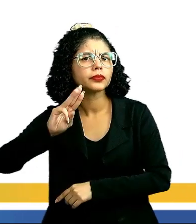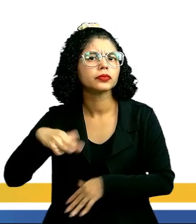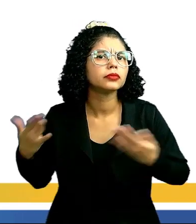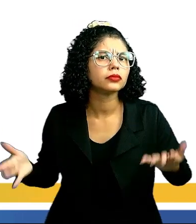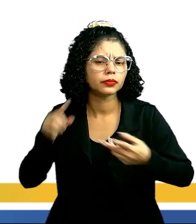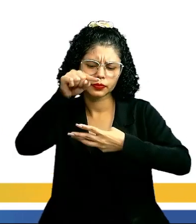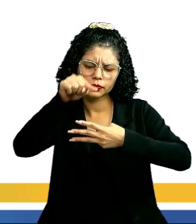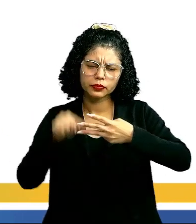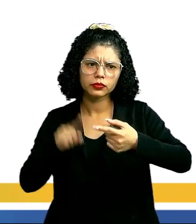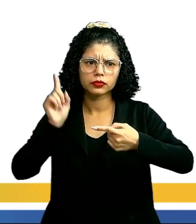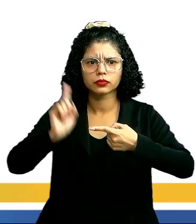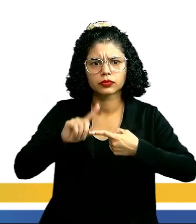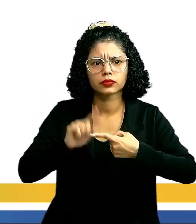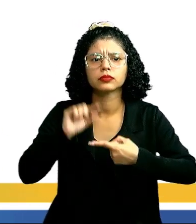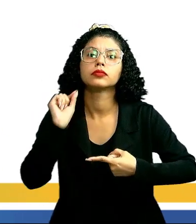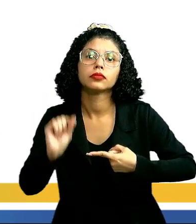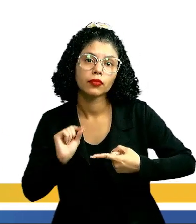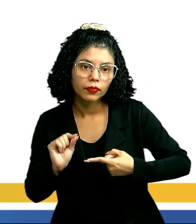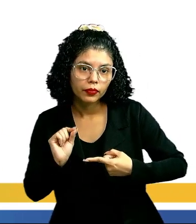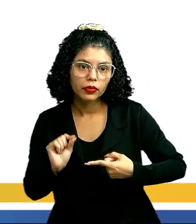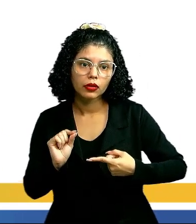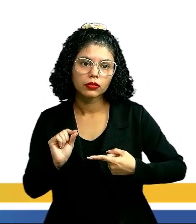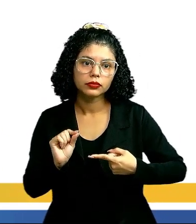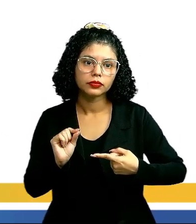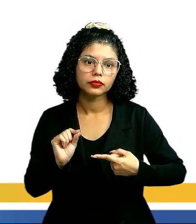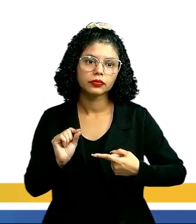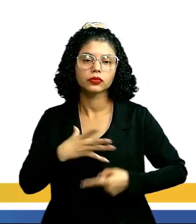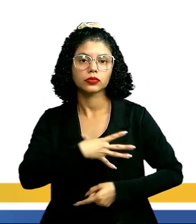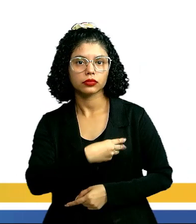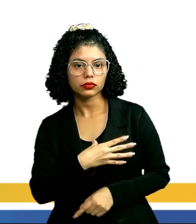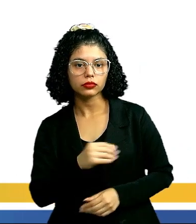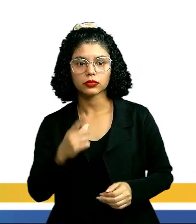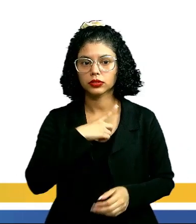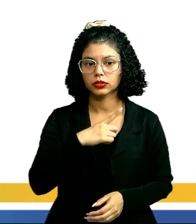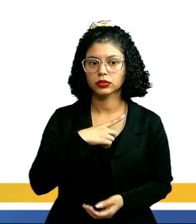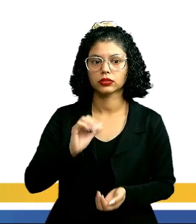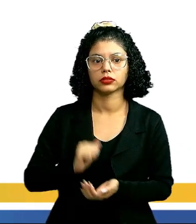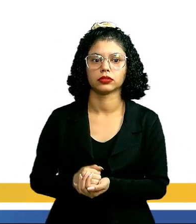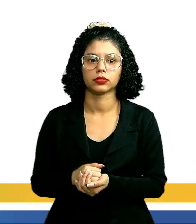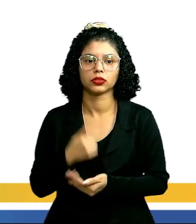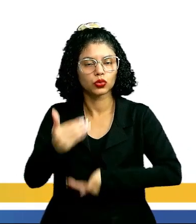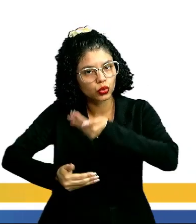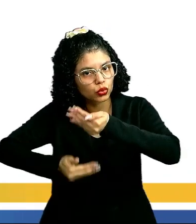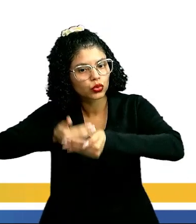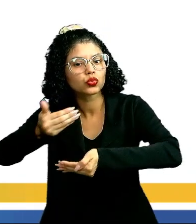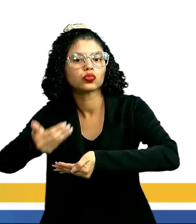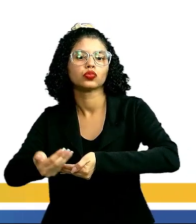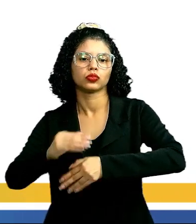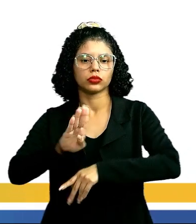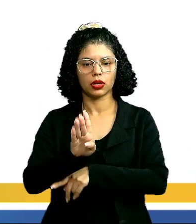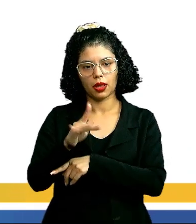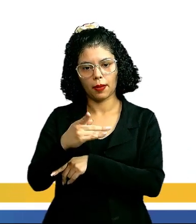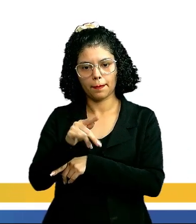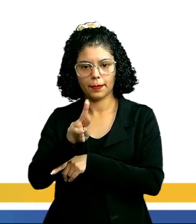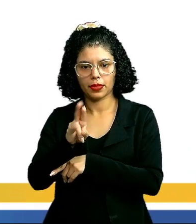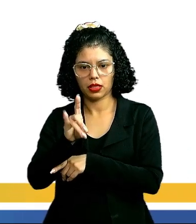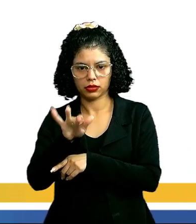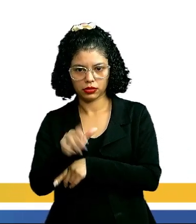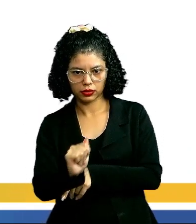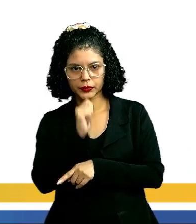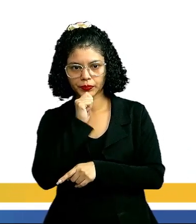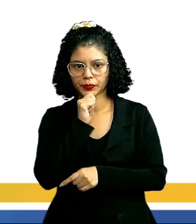eles? Placentários são os mamíferos que têm a placenta bem desenvolvida.